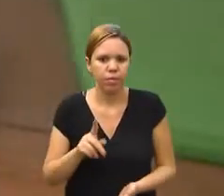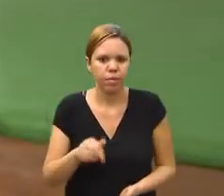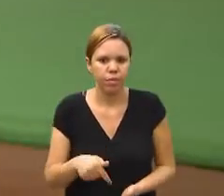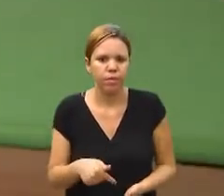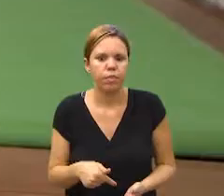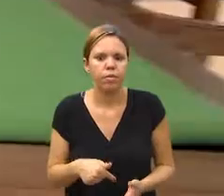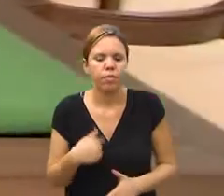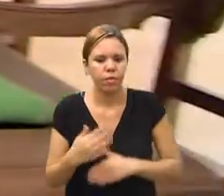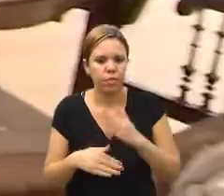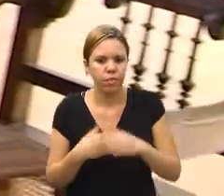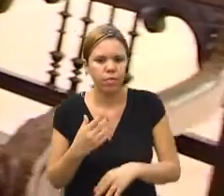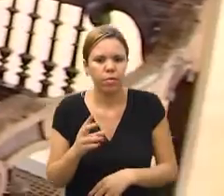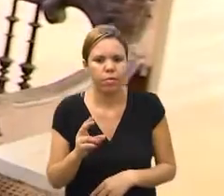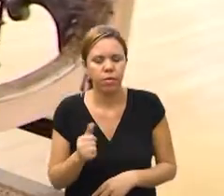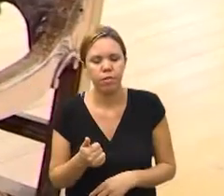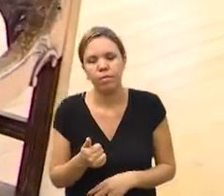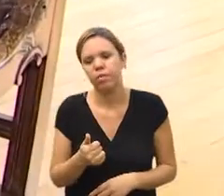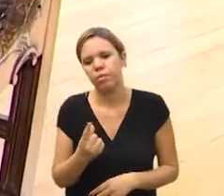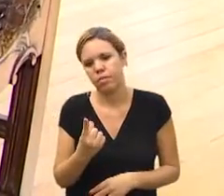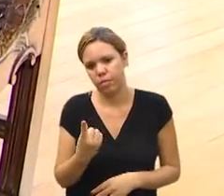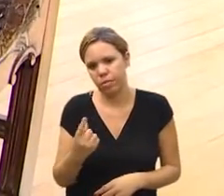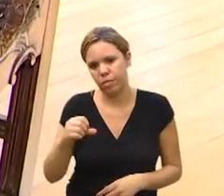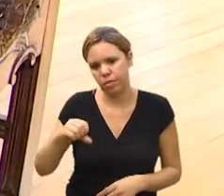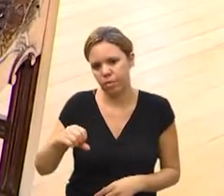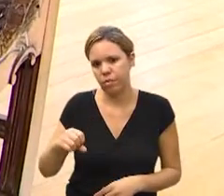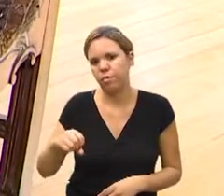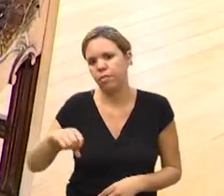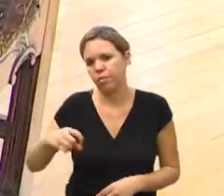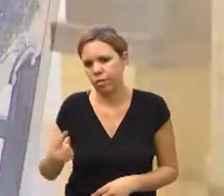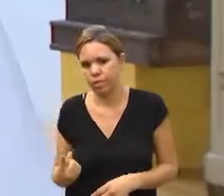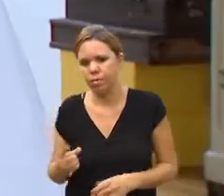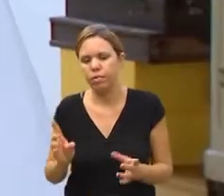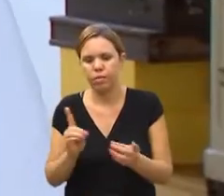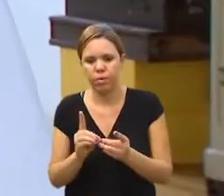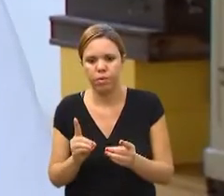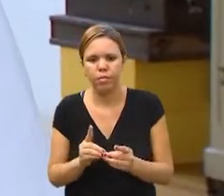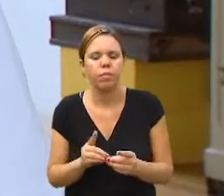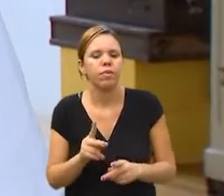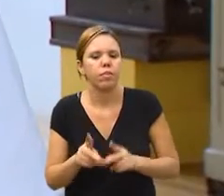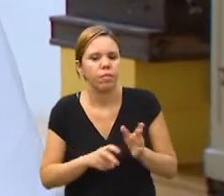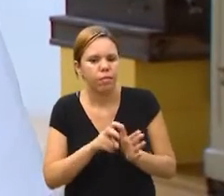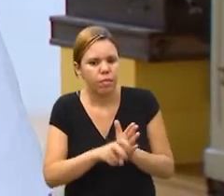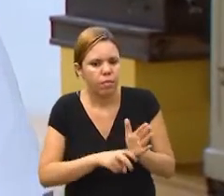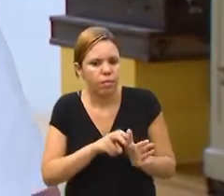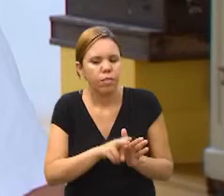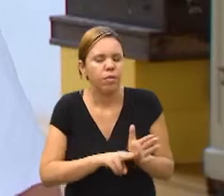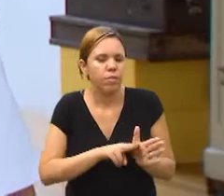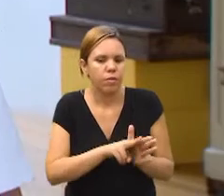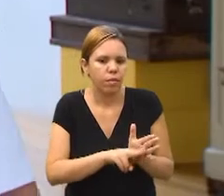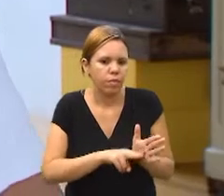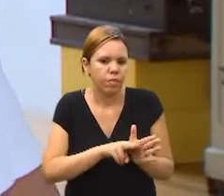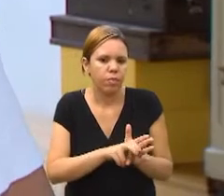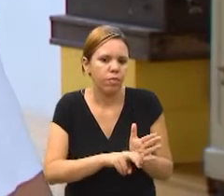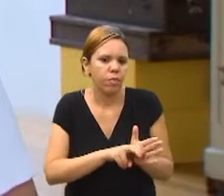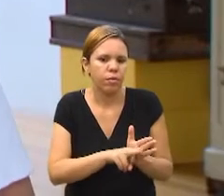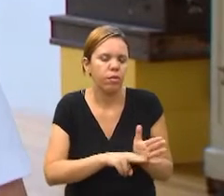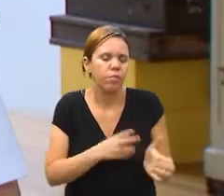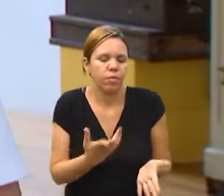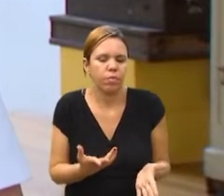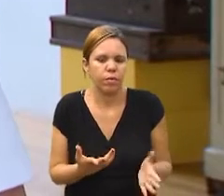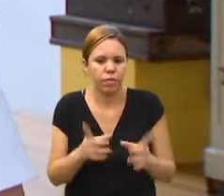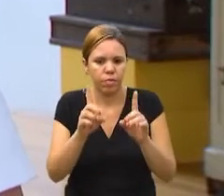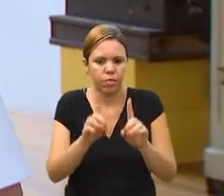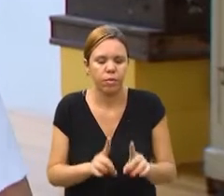foi construída no ano de 1891 para atender a Companhia Mogiana de Estradas de Ferro e Navegação. Quando a diretoria da empresa